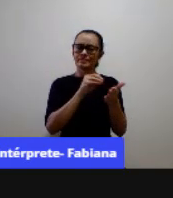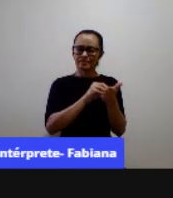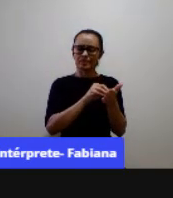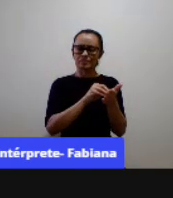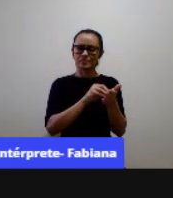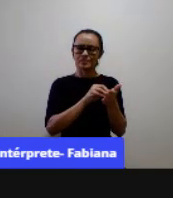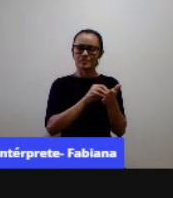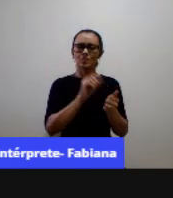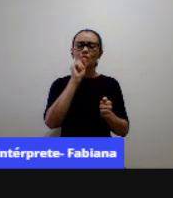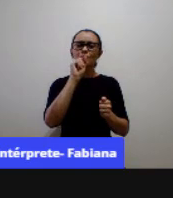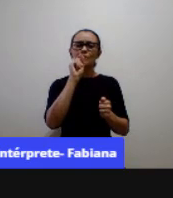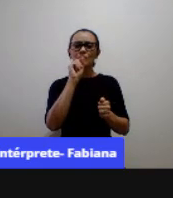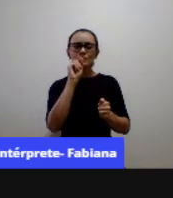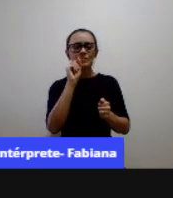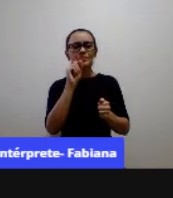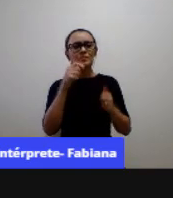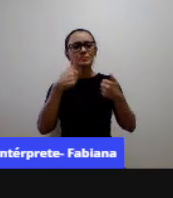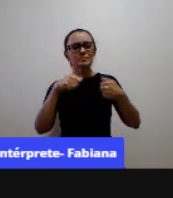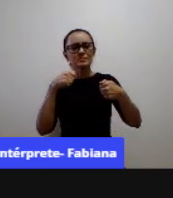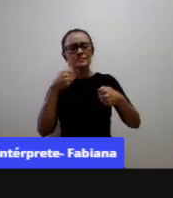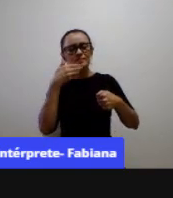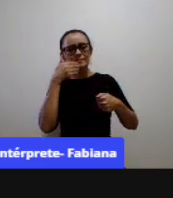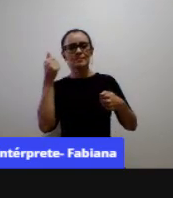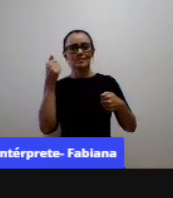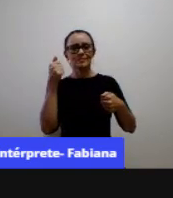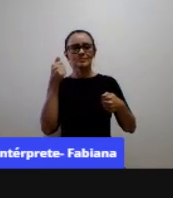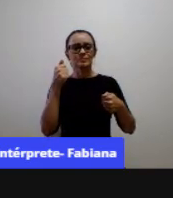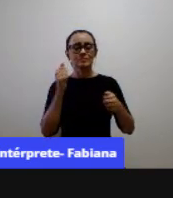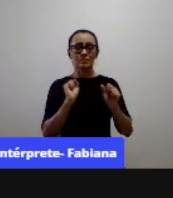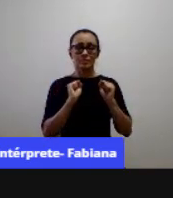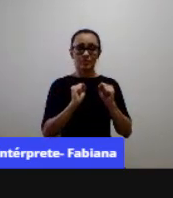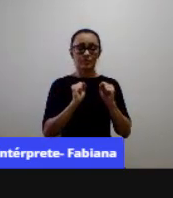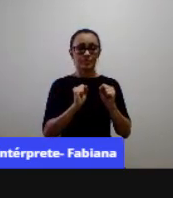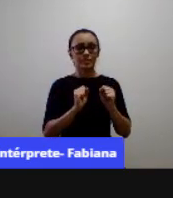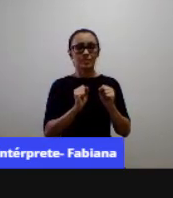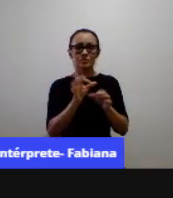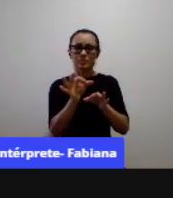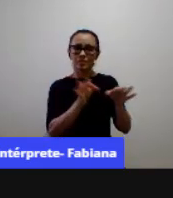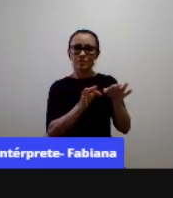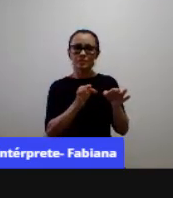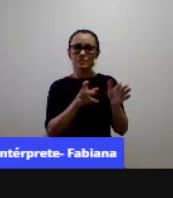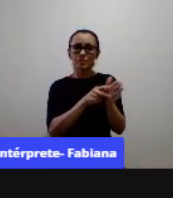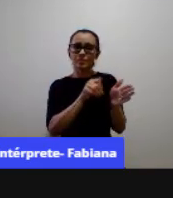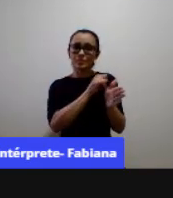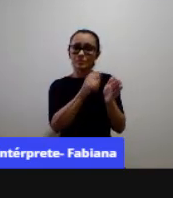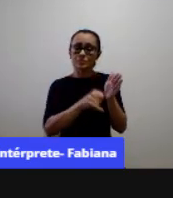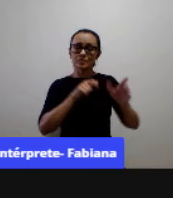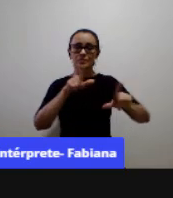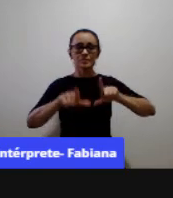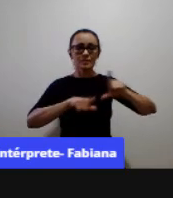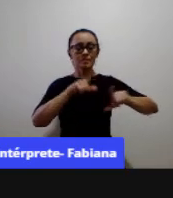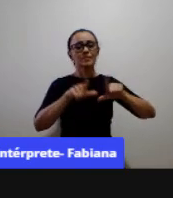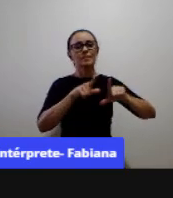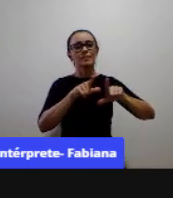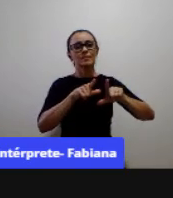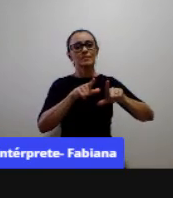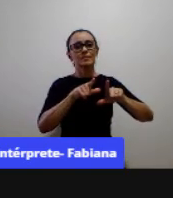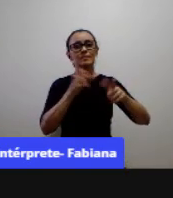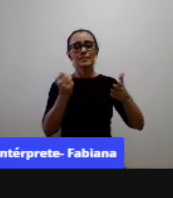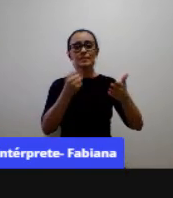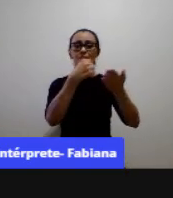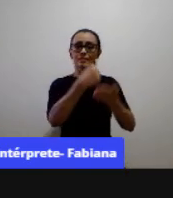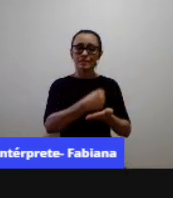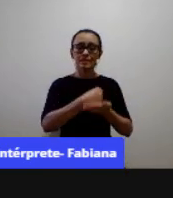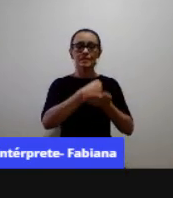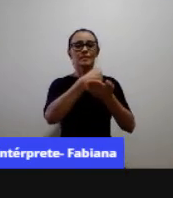eu possa elaborar um plano de trabalho para contemplar o desenvolvimento dessas situações